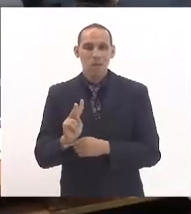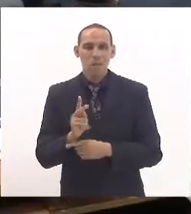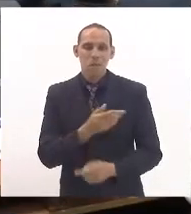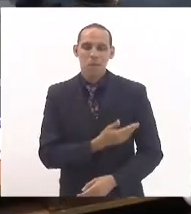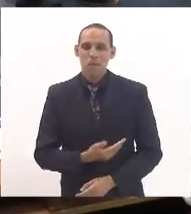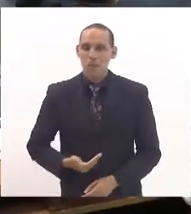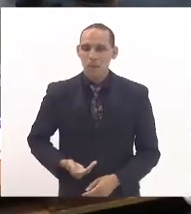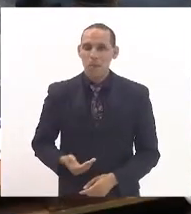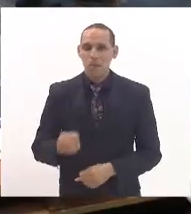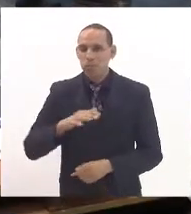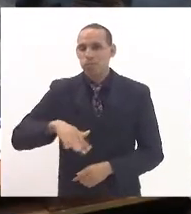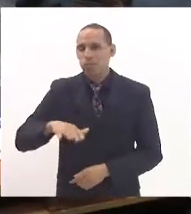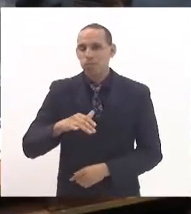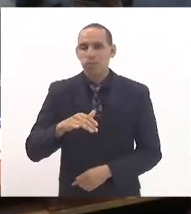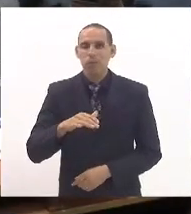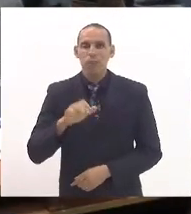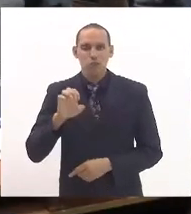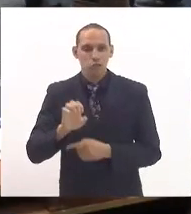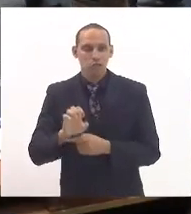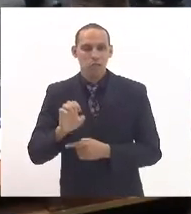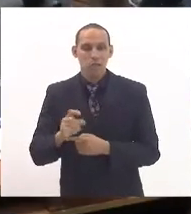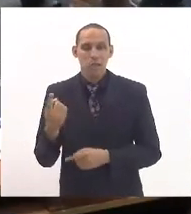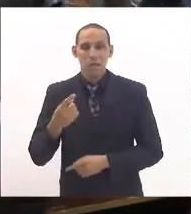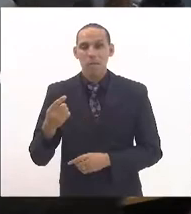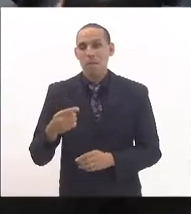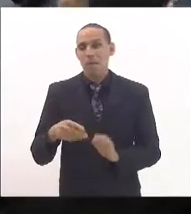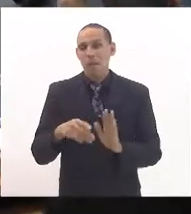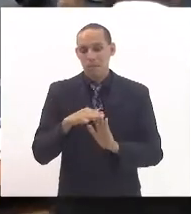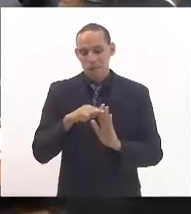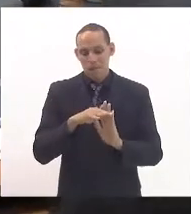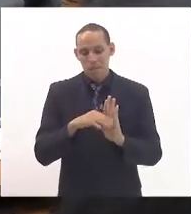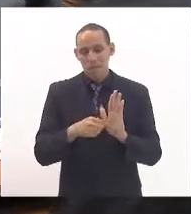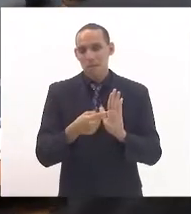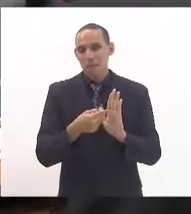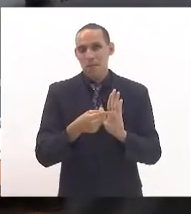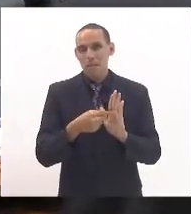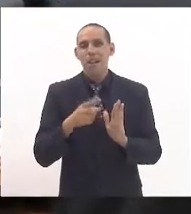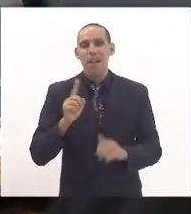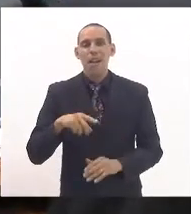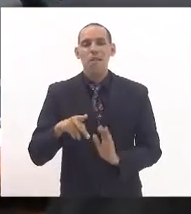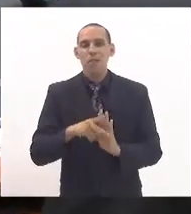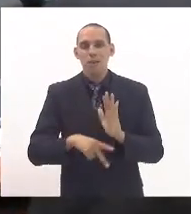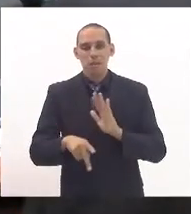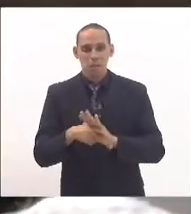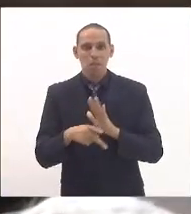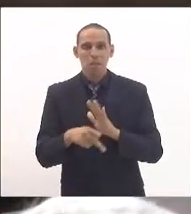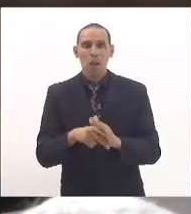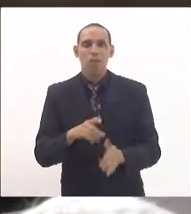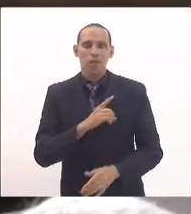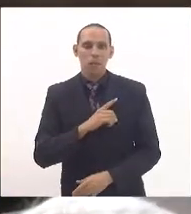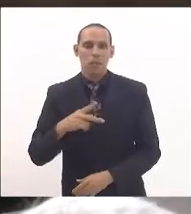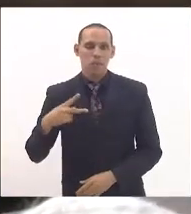defensores. Na primeira da pauta de hoje, estamos discutindo o projeto da Defensoria.